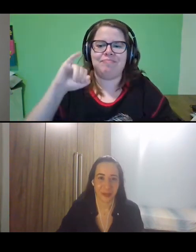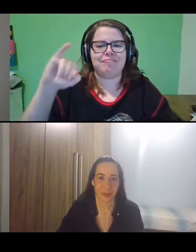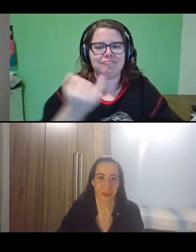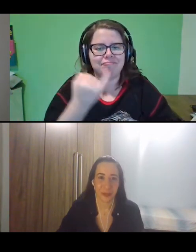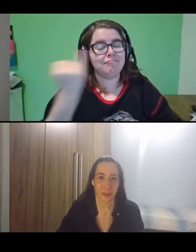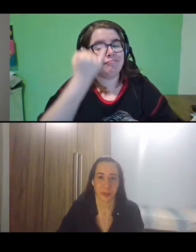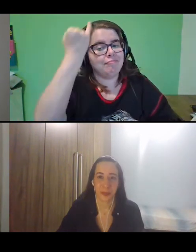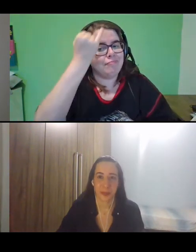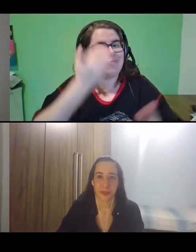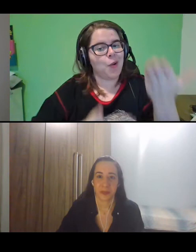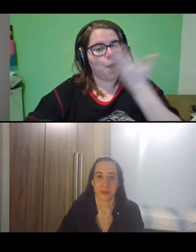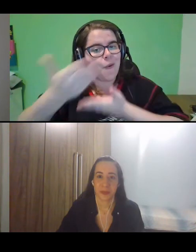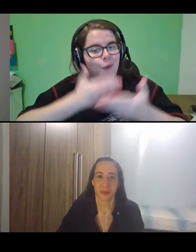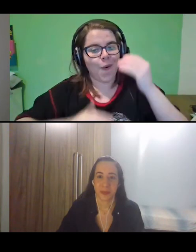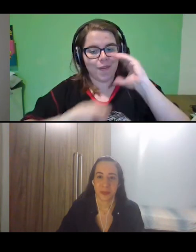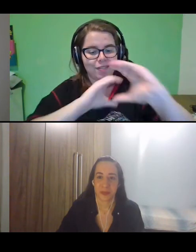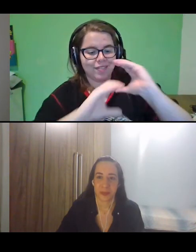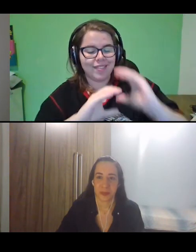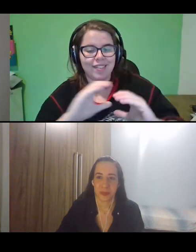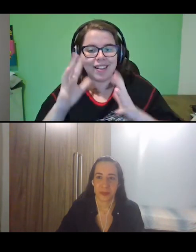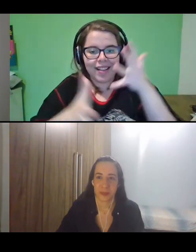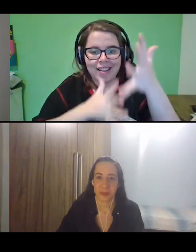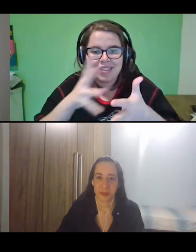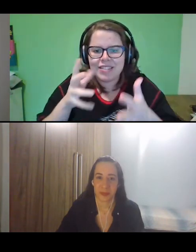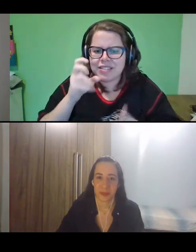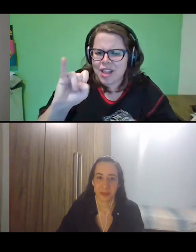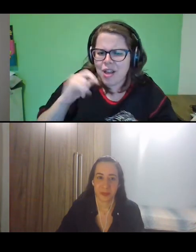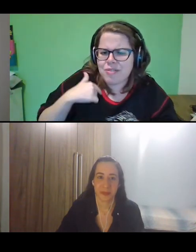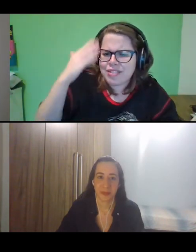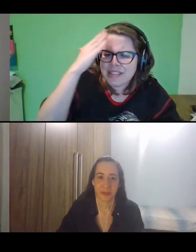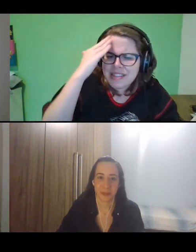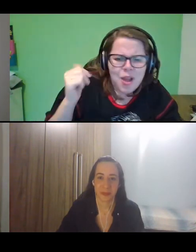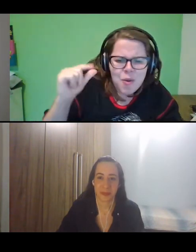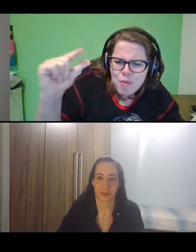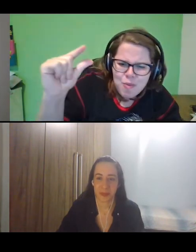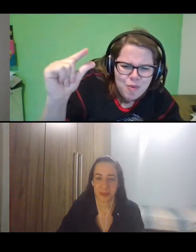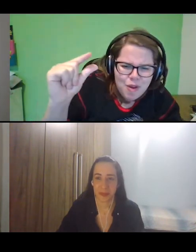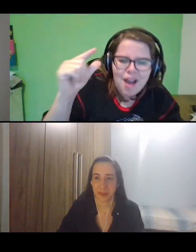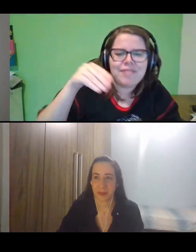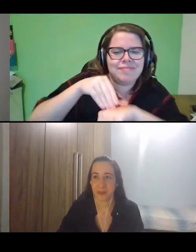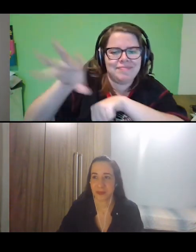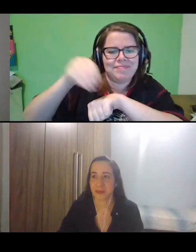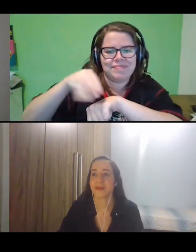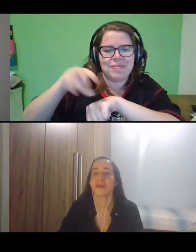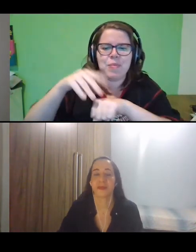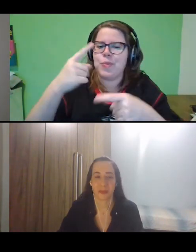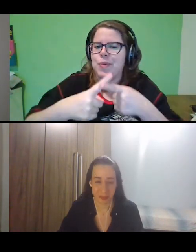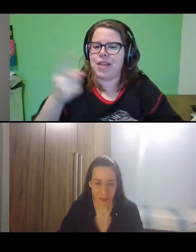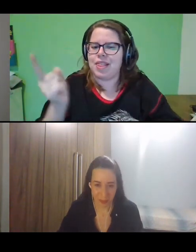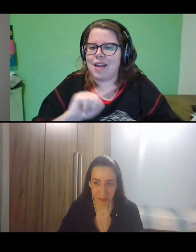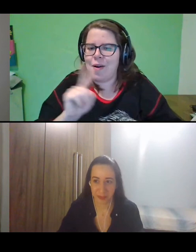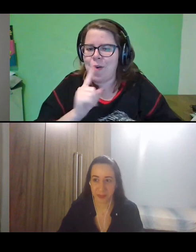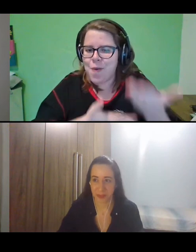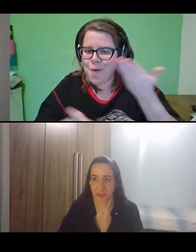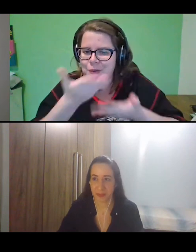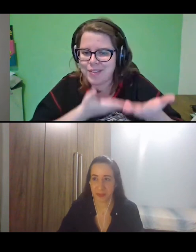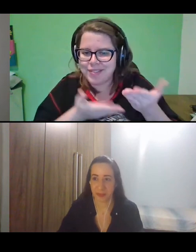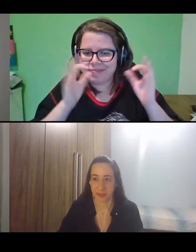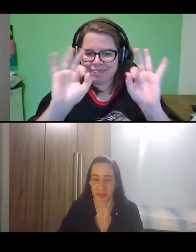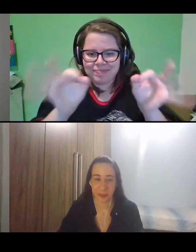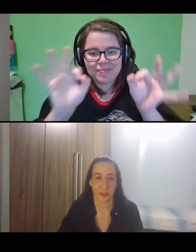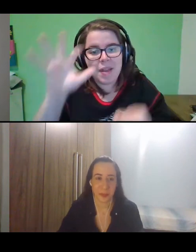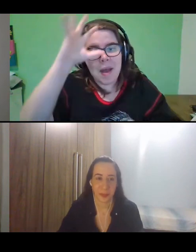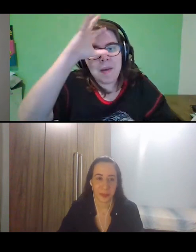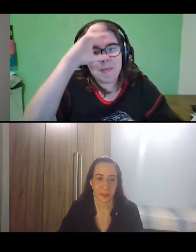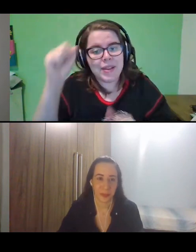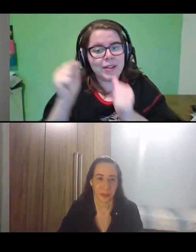poder compartilhar os conhecimentos, né? Se eu sei um pouquinho, por que não compartilhar e aprender